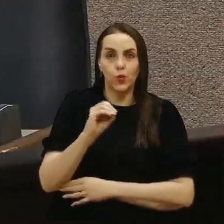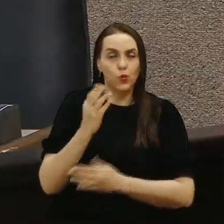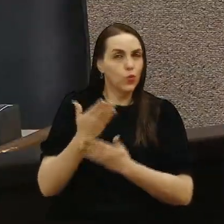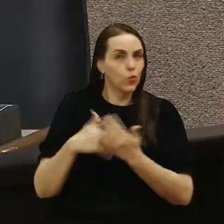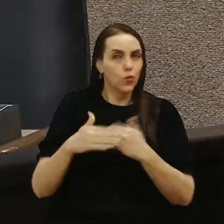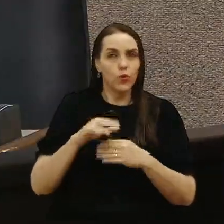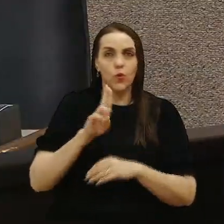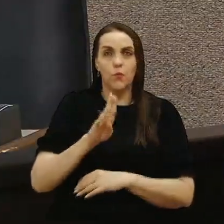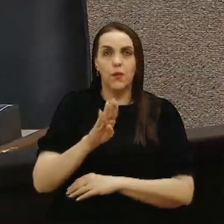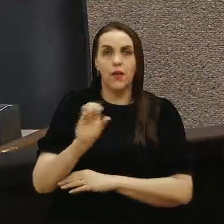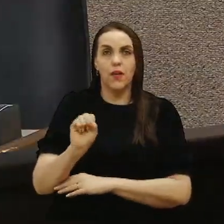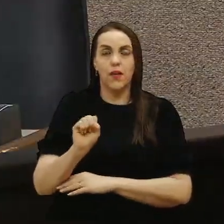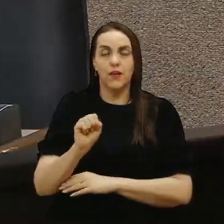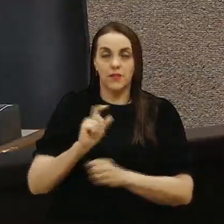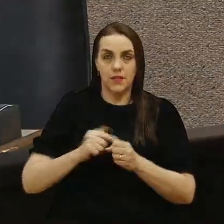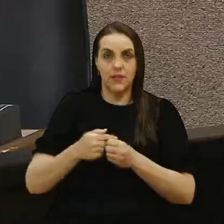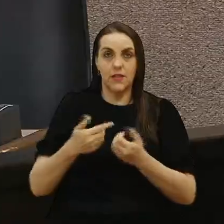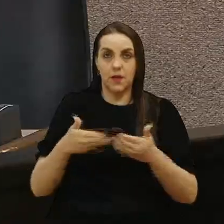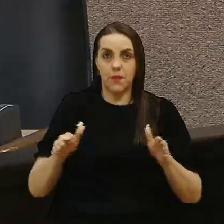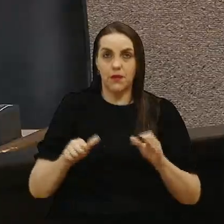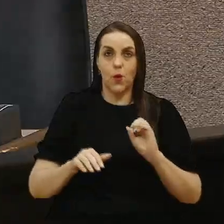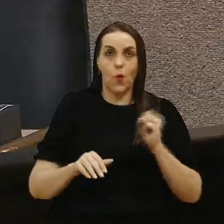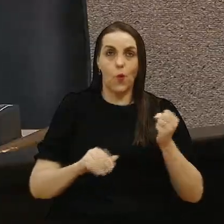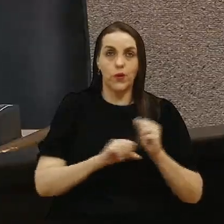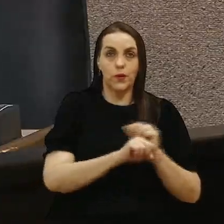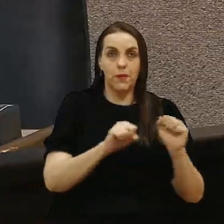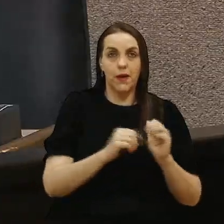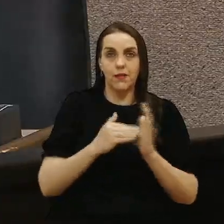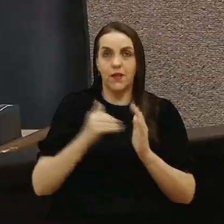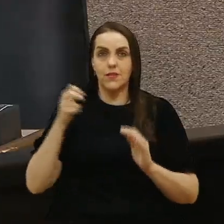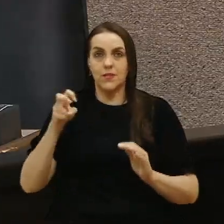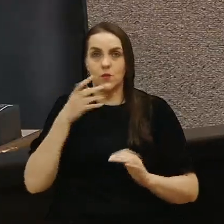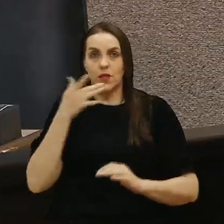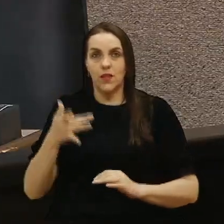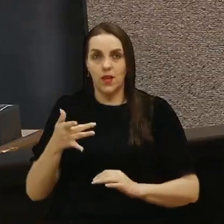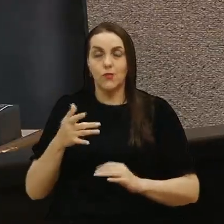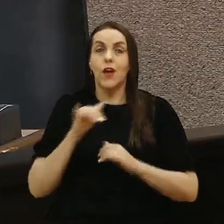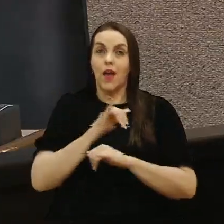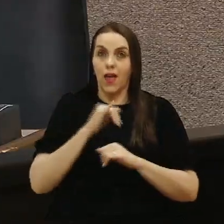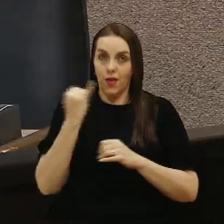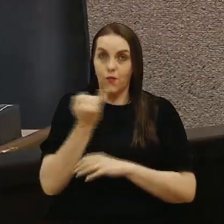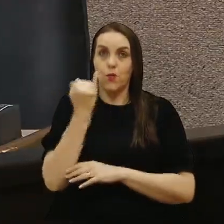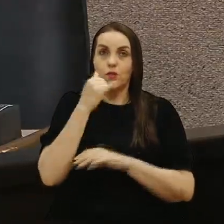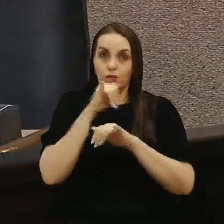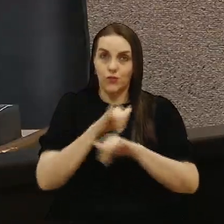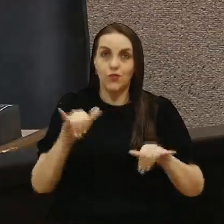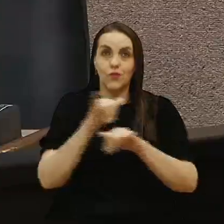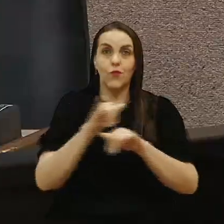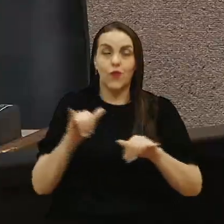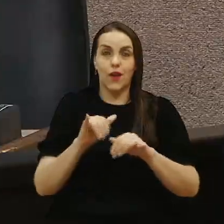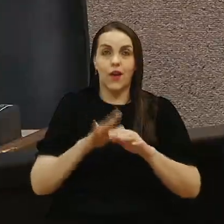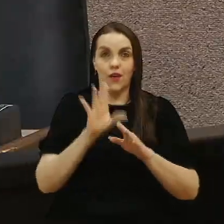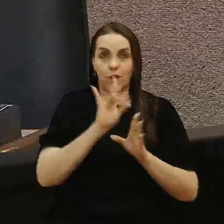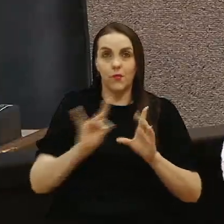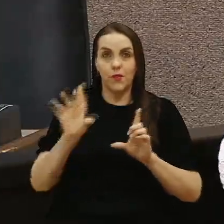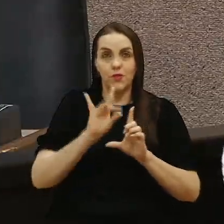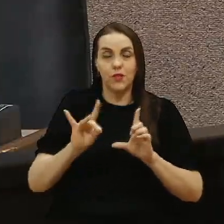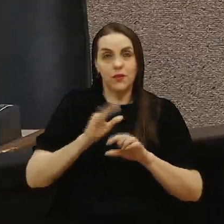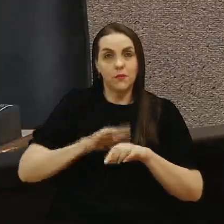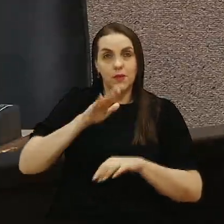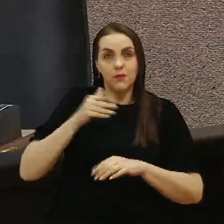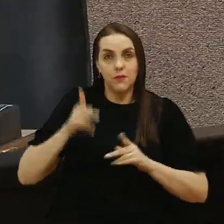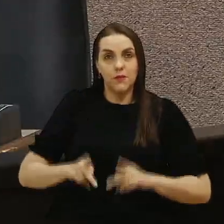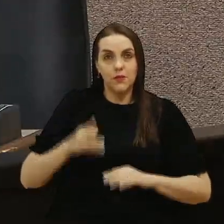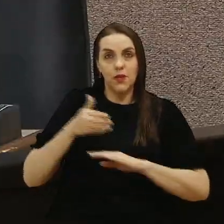nosso município aberto, das 8 às 17. Importante a gente compartilhar e divulgar para que mais pessoas tenham acesso aí